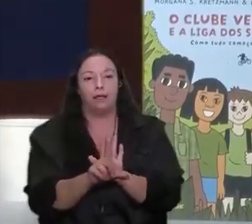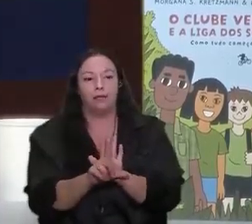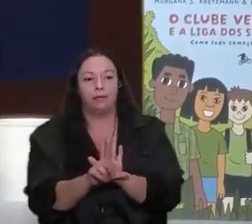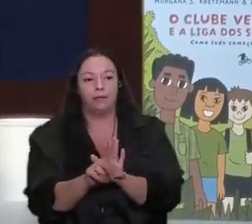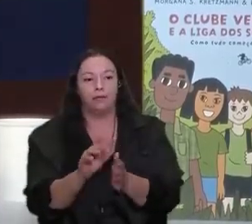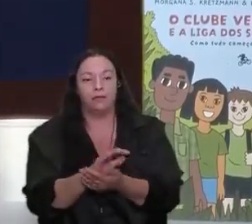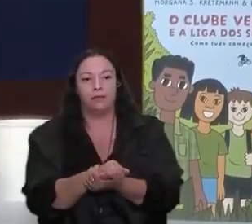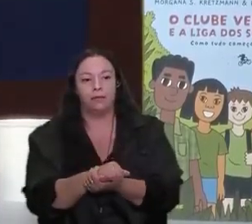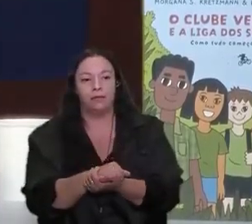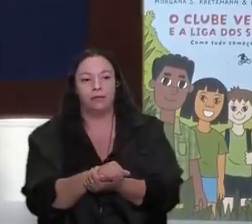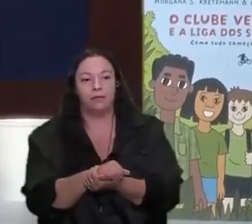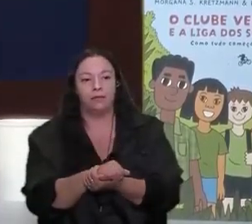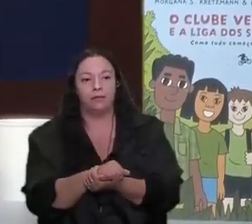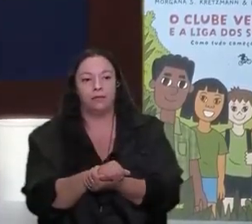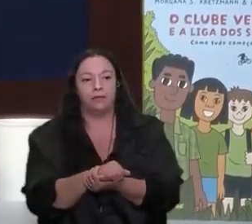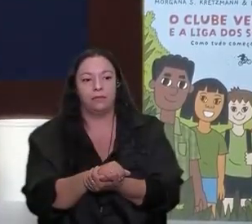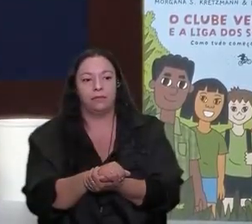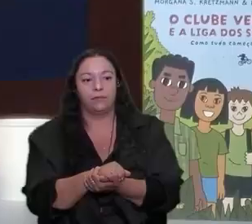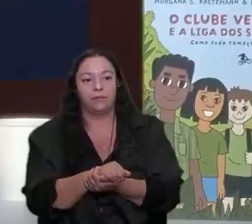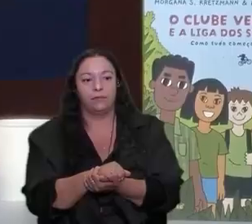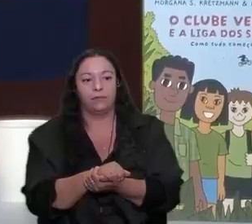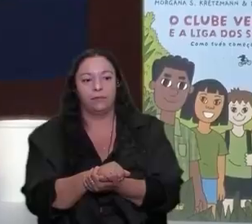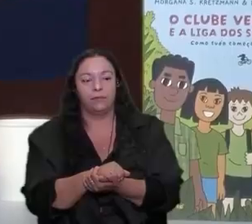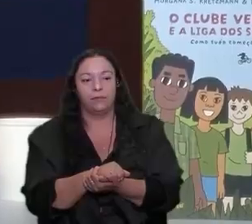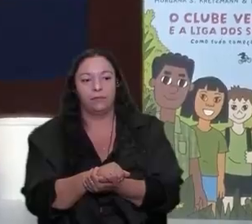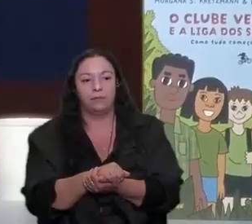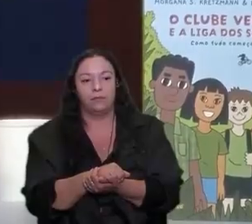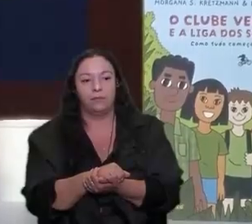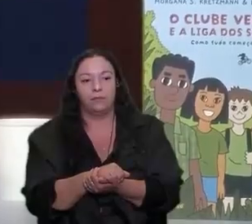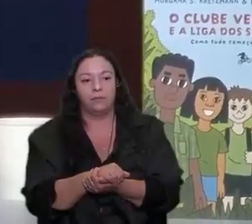esse menino também? Leca?